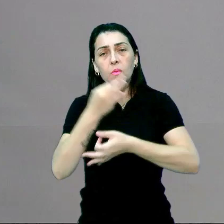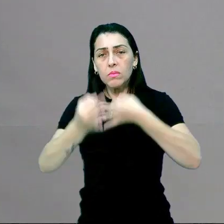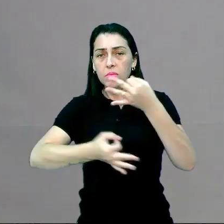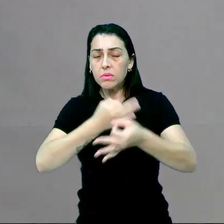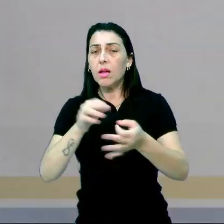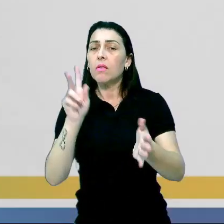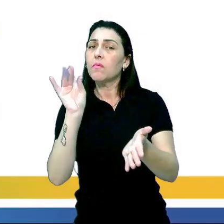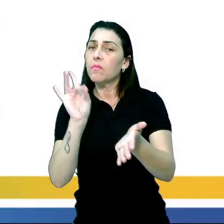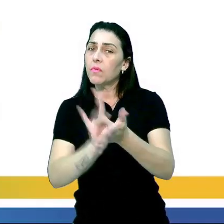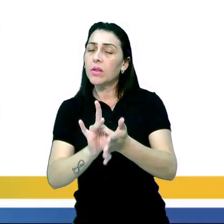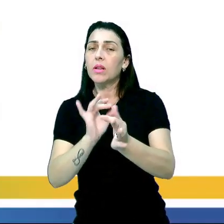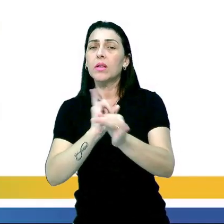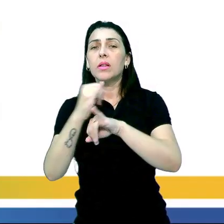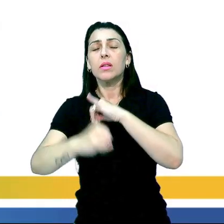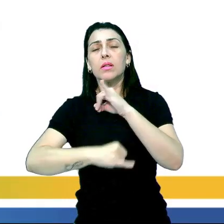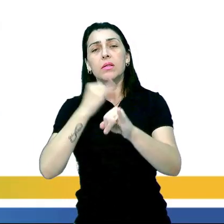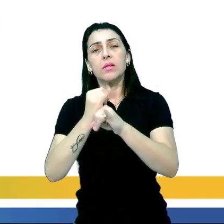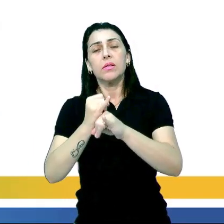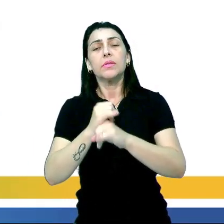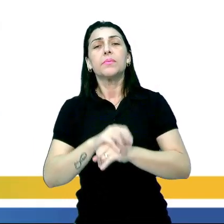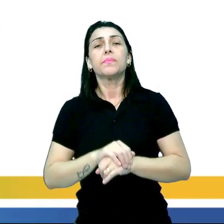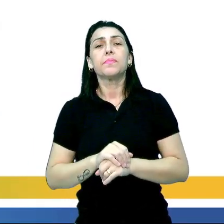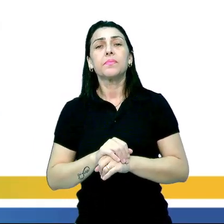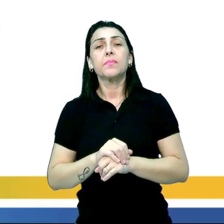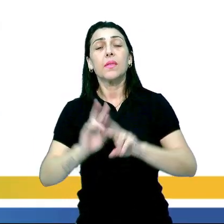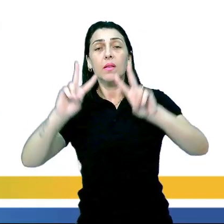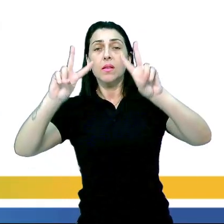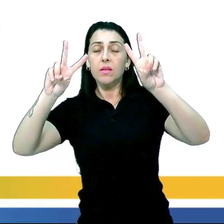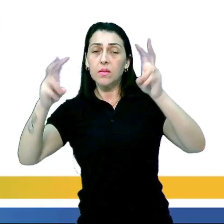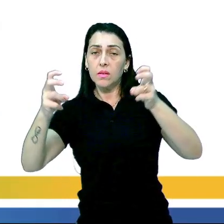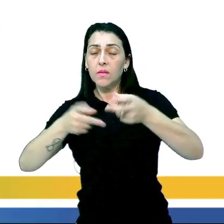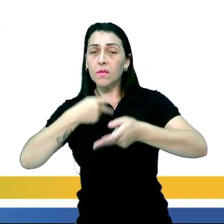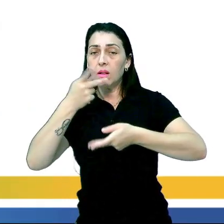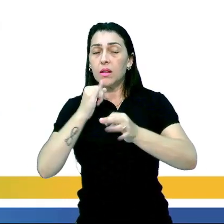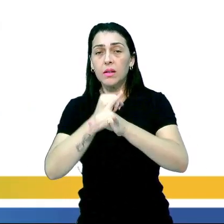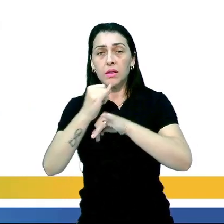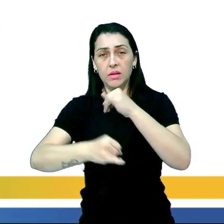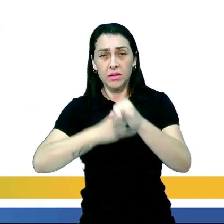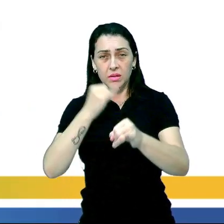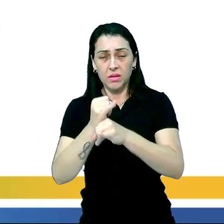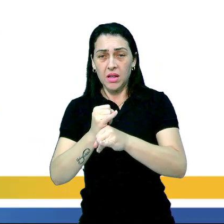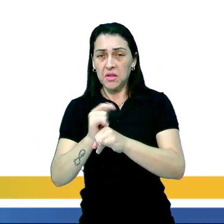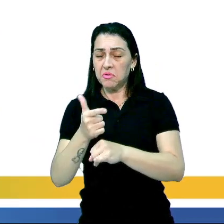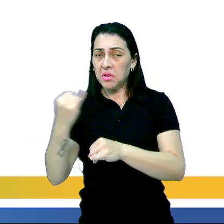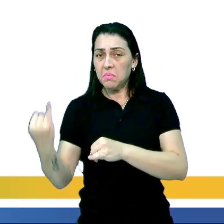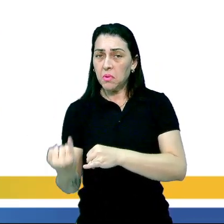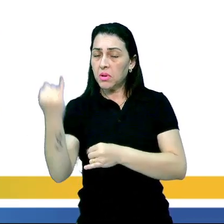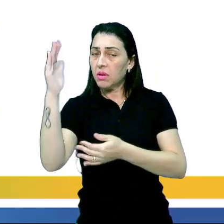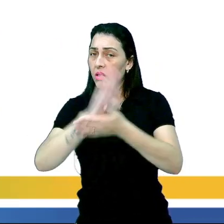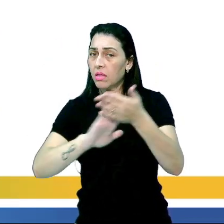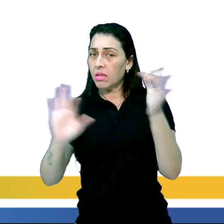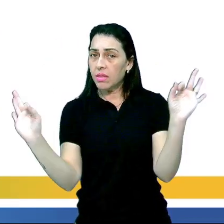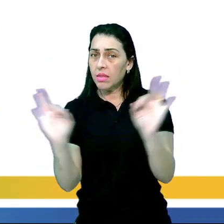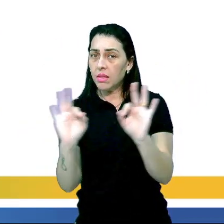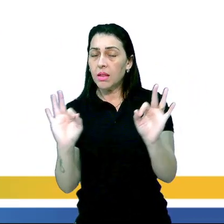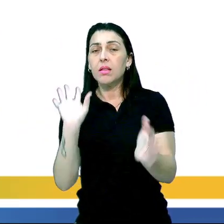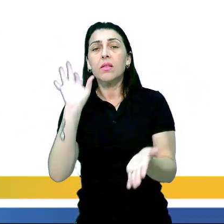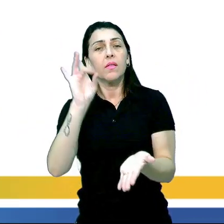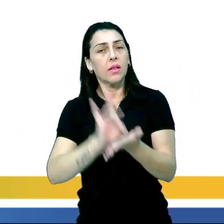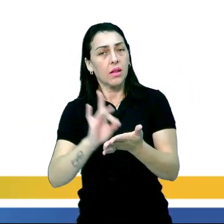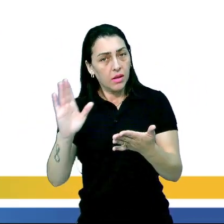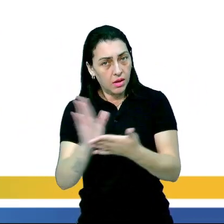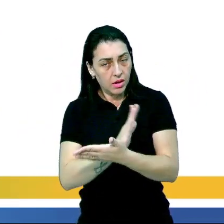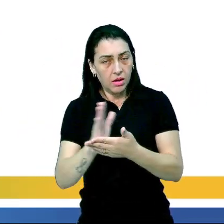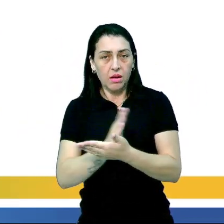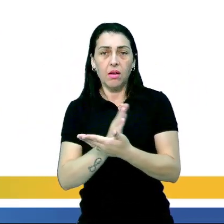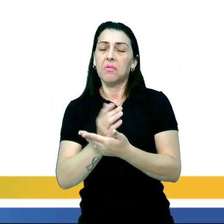da internet. As questões, quando elas dizem assim, os assuntos discutidos na internet são desprovidos de valores reais, realmente alguns